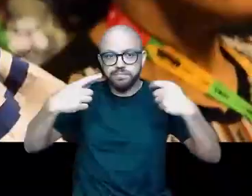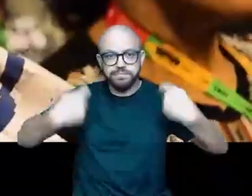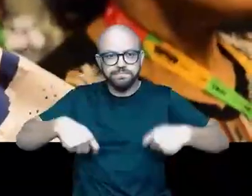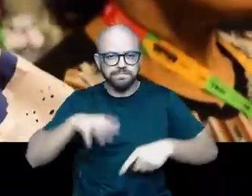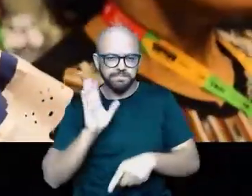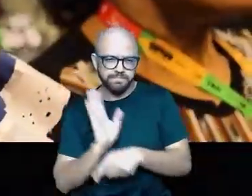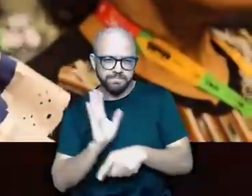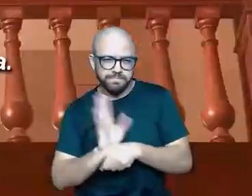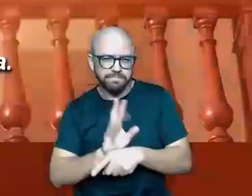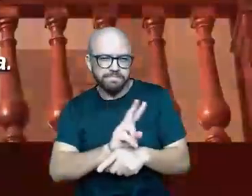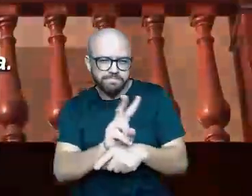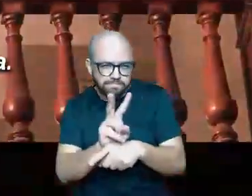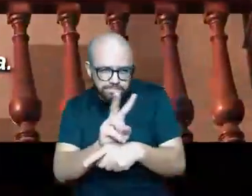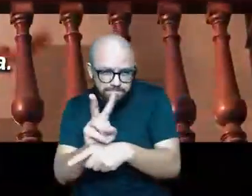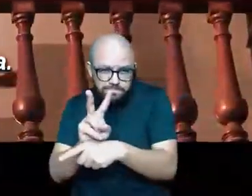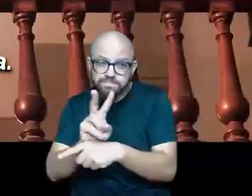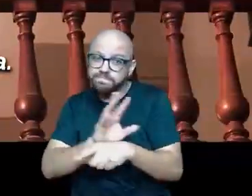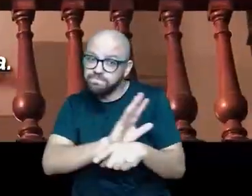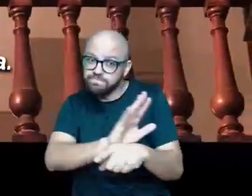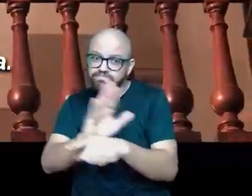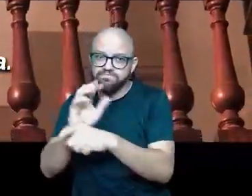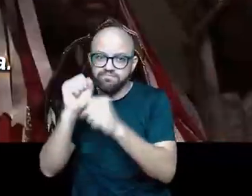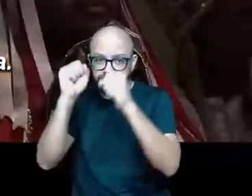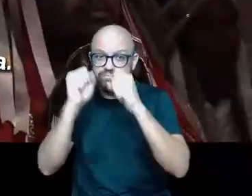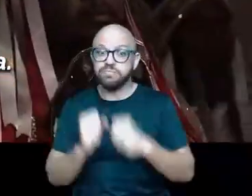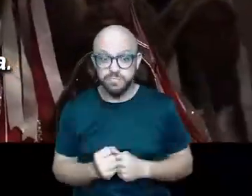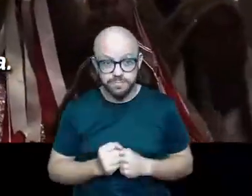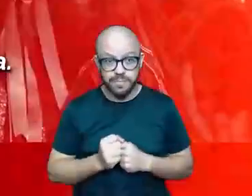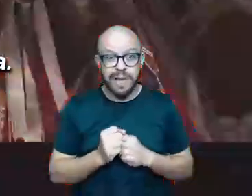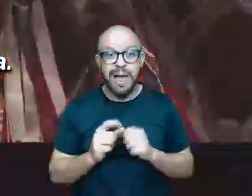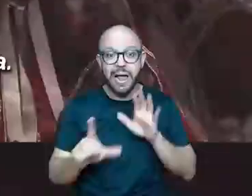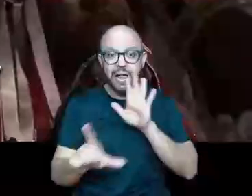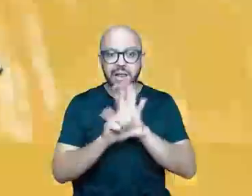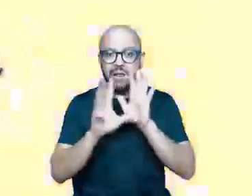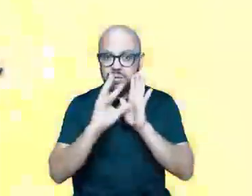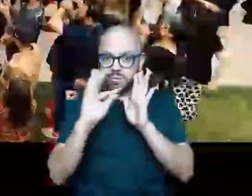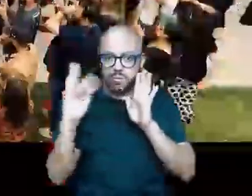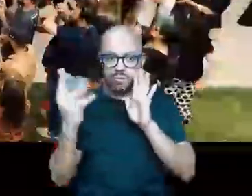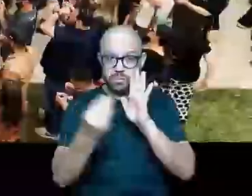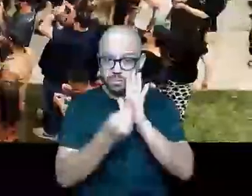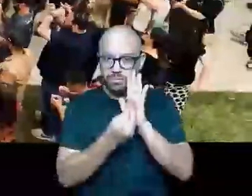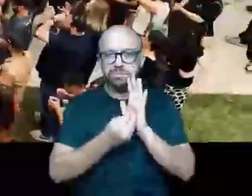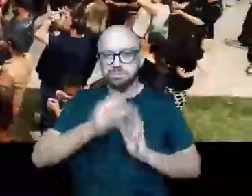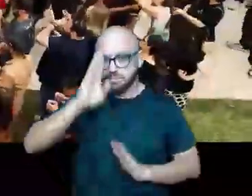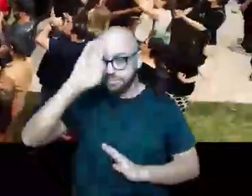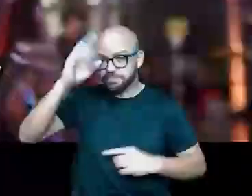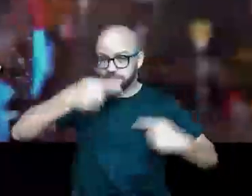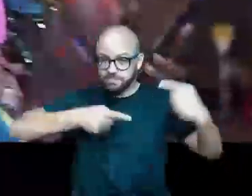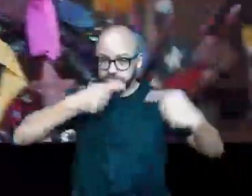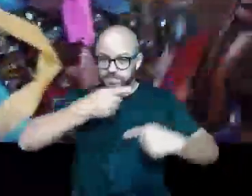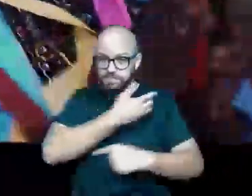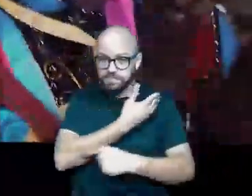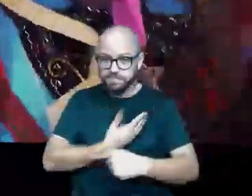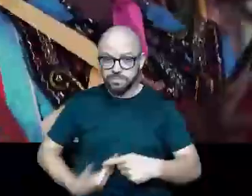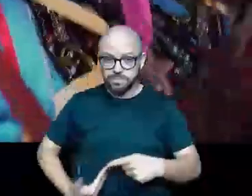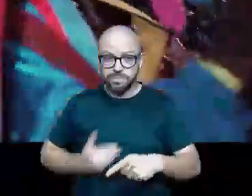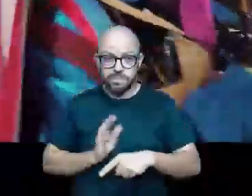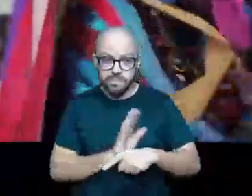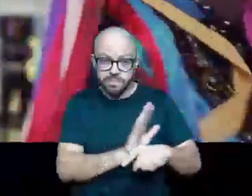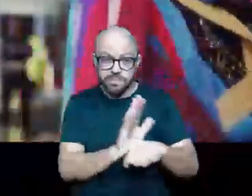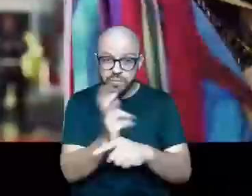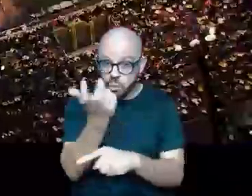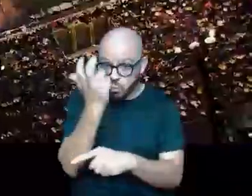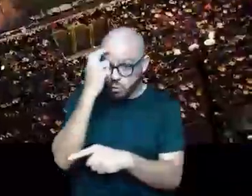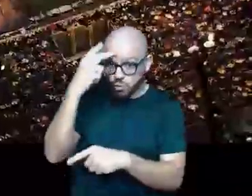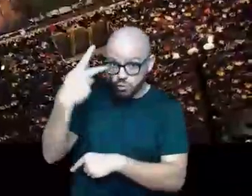a democracia, deve ser defendida e fortalecida. Essa é a função da Lei Rouanet, a principal